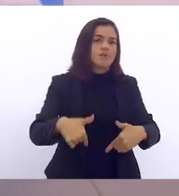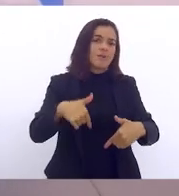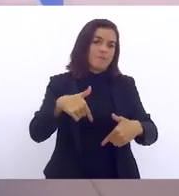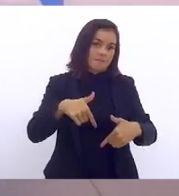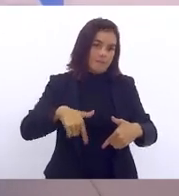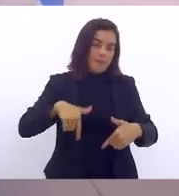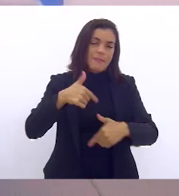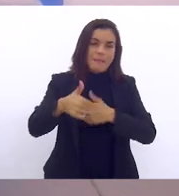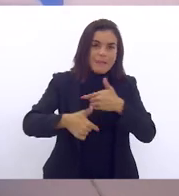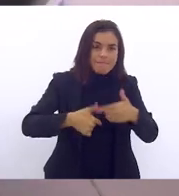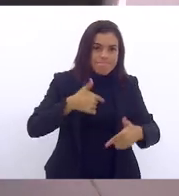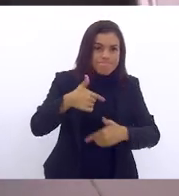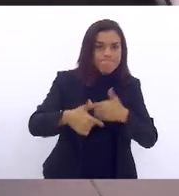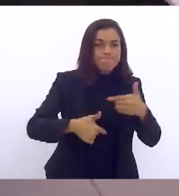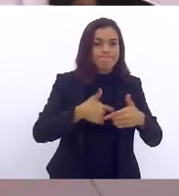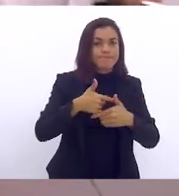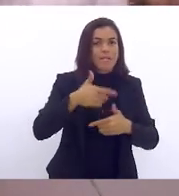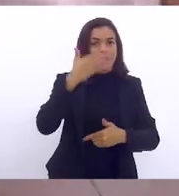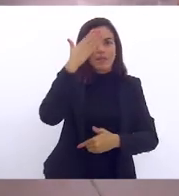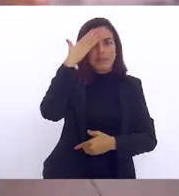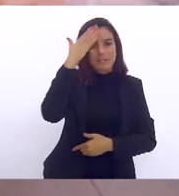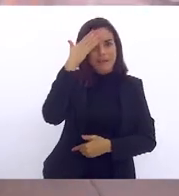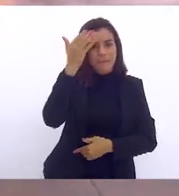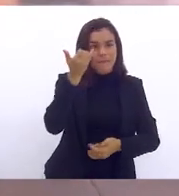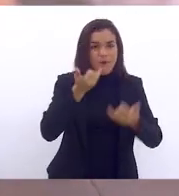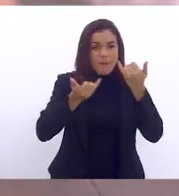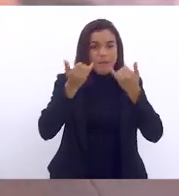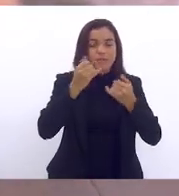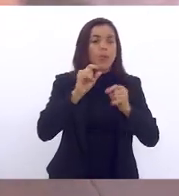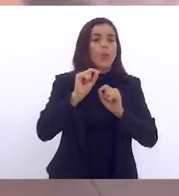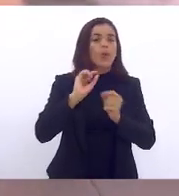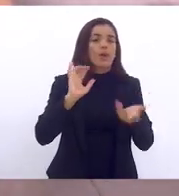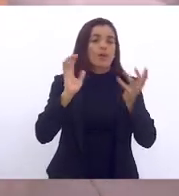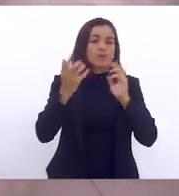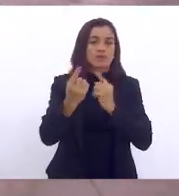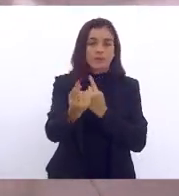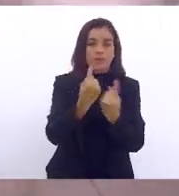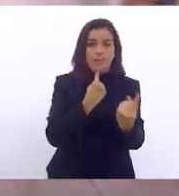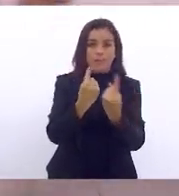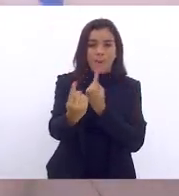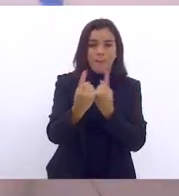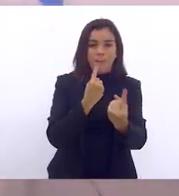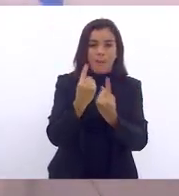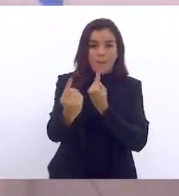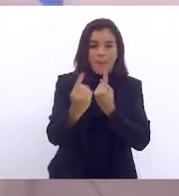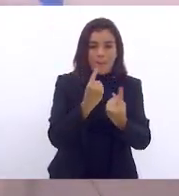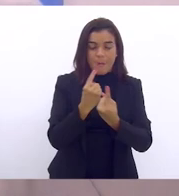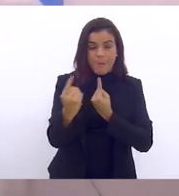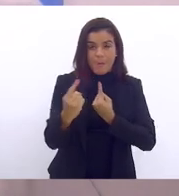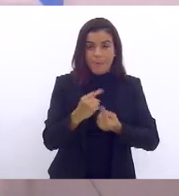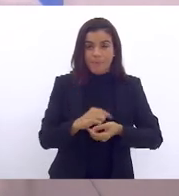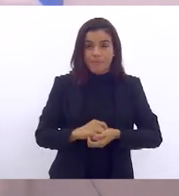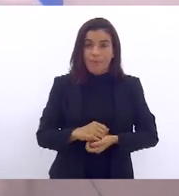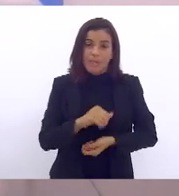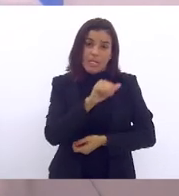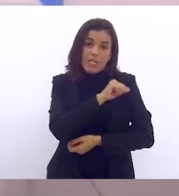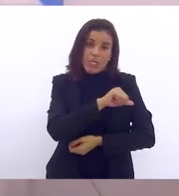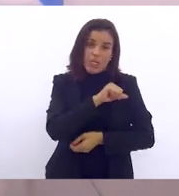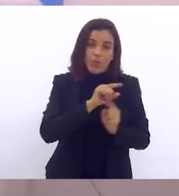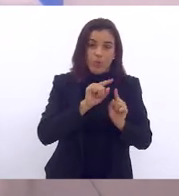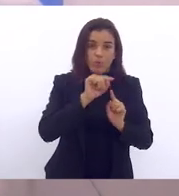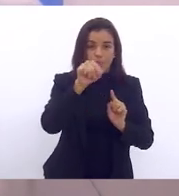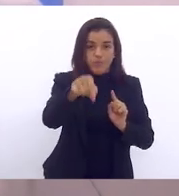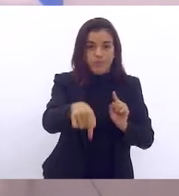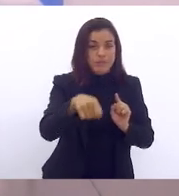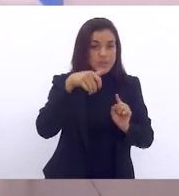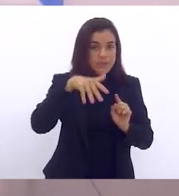embros aí que V acontecendo na rodovia Portanto quero deixar claro para todos